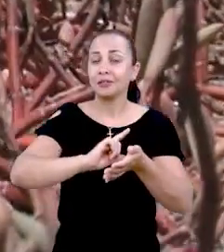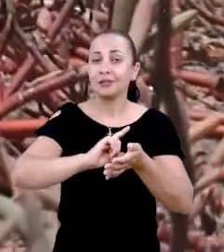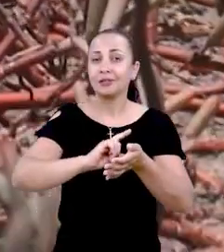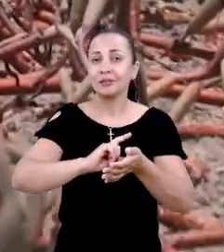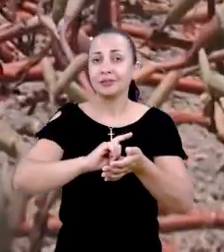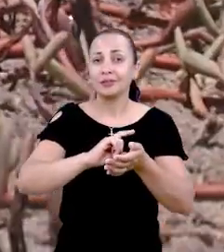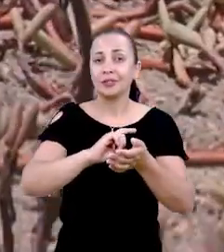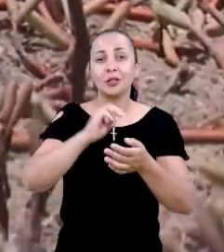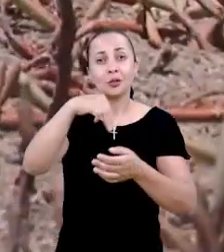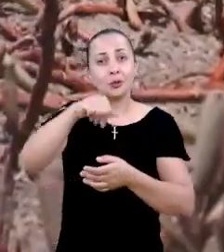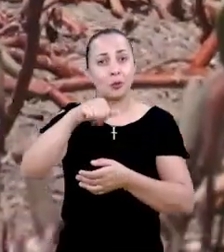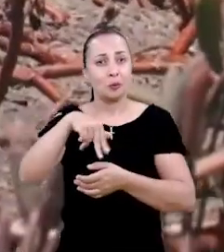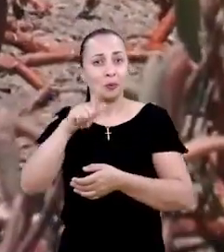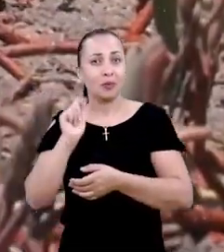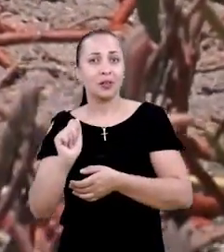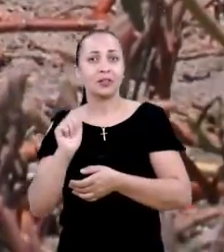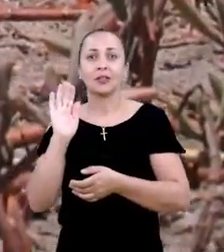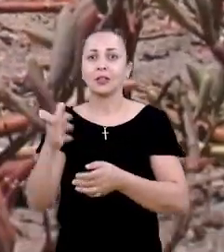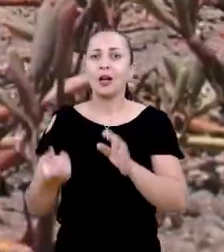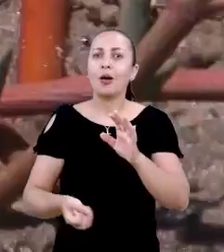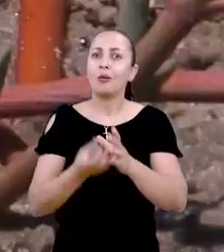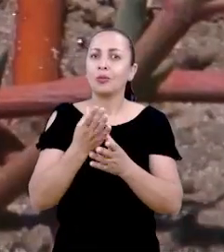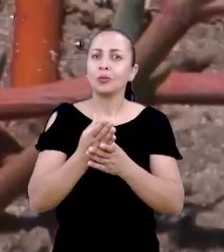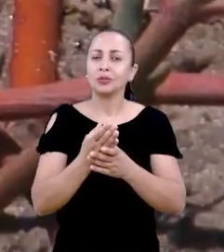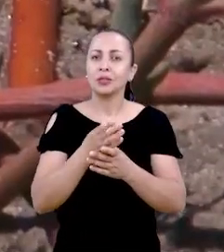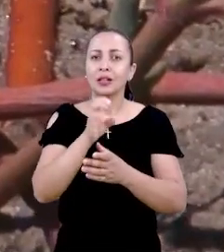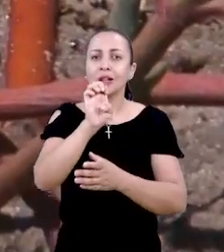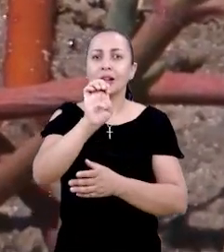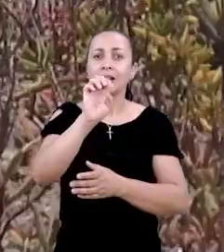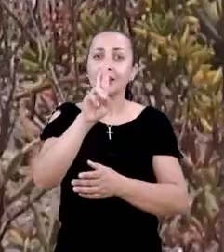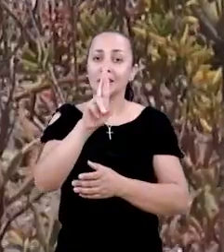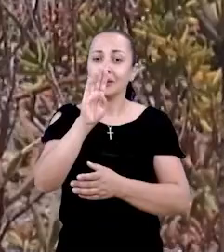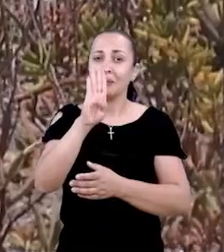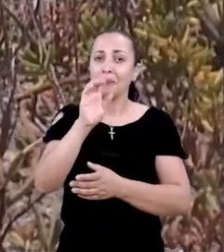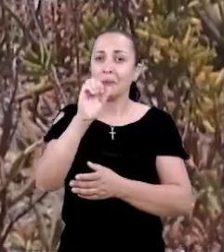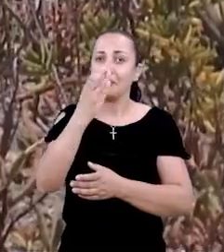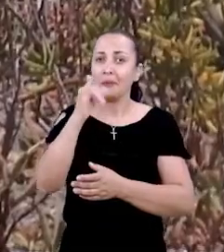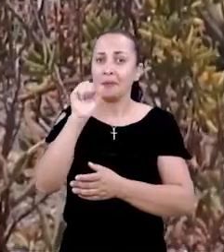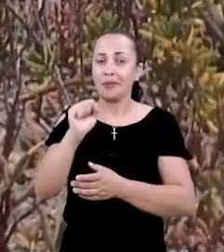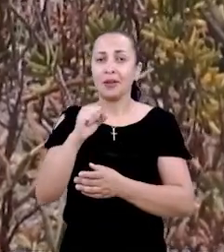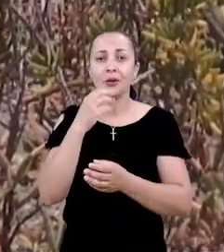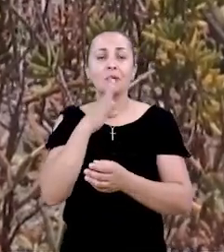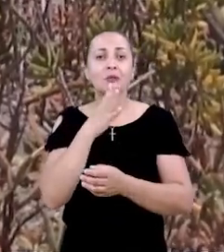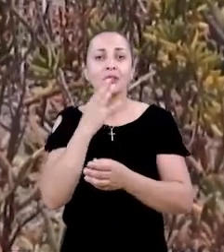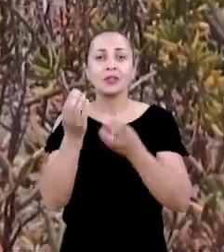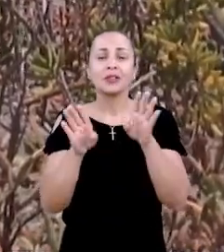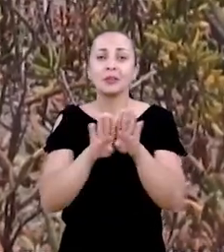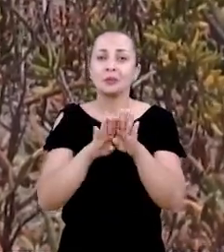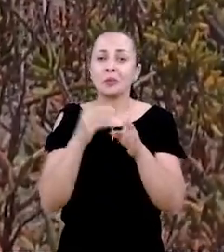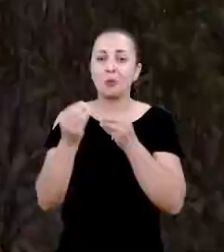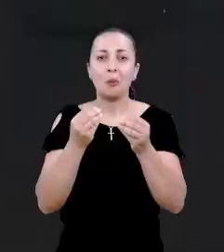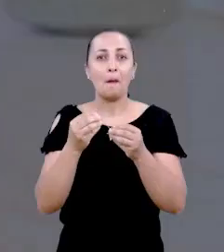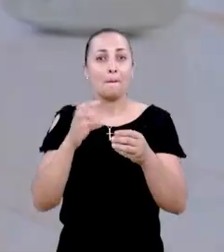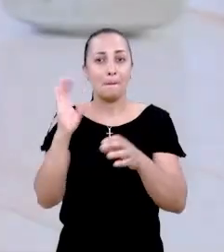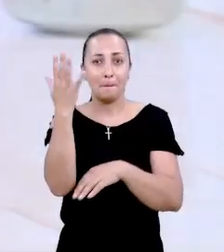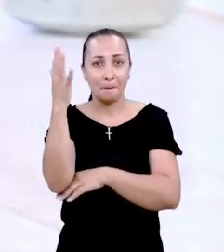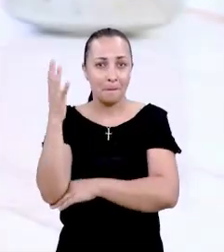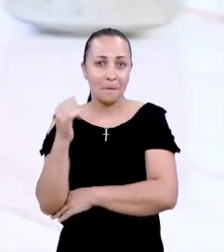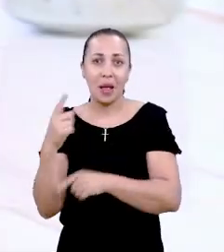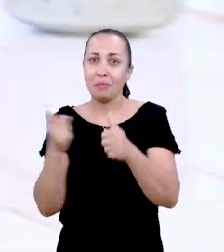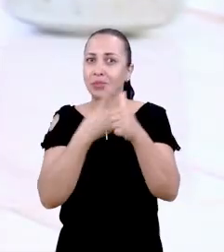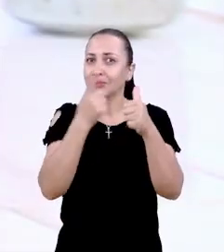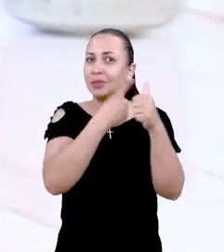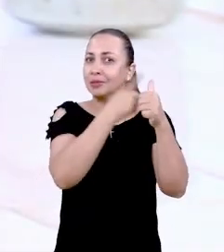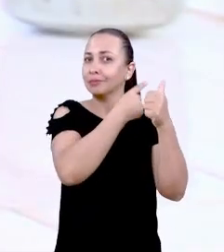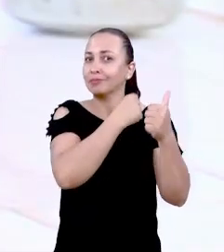manguezais se consolidarem, uma outra espécie chegou, as herbáceas, também conhecidas como plantas pioneiras. São chamadas